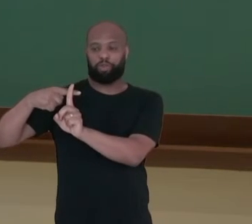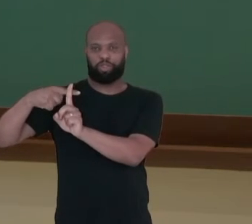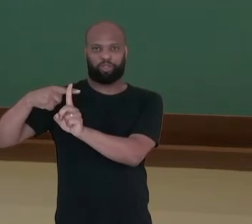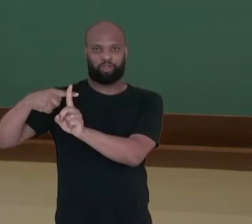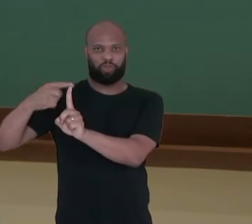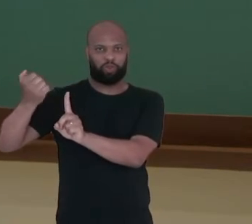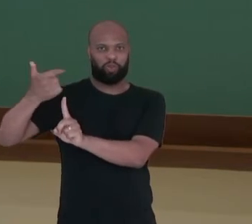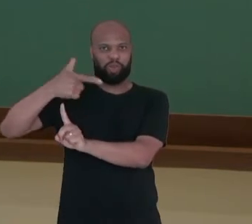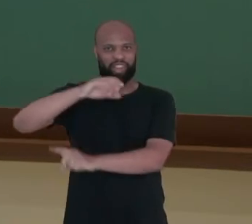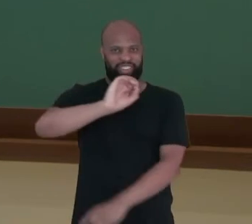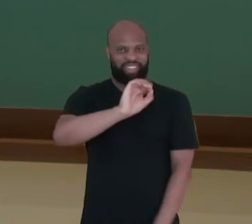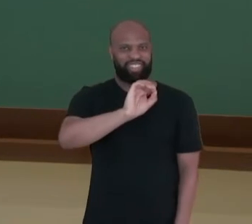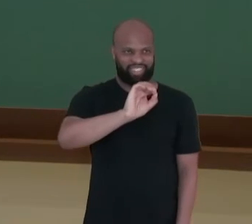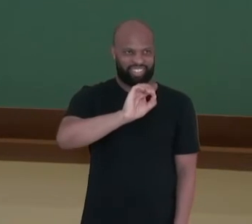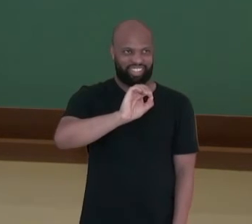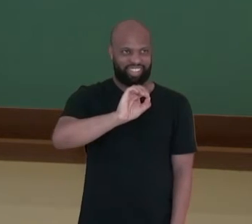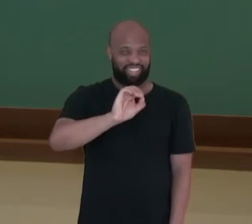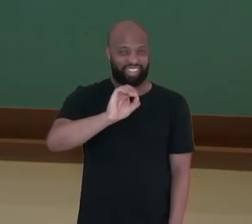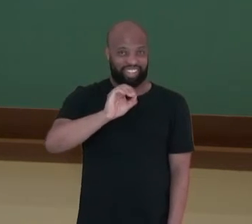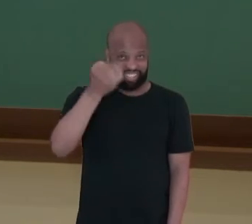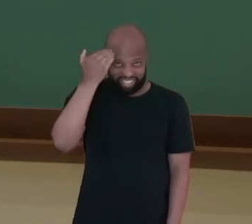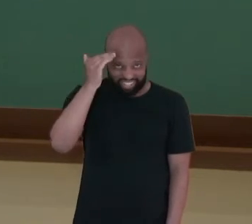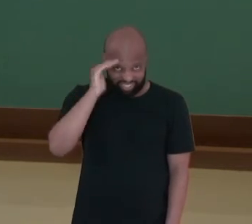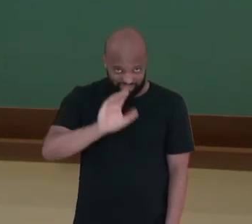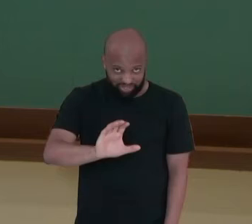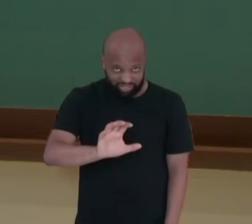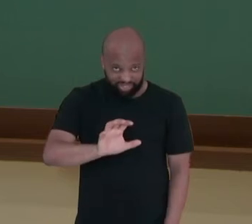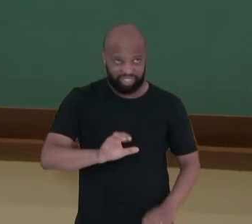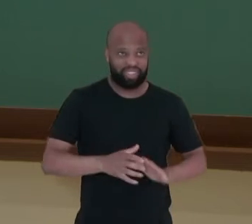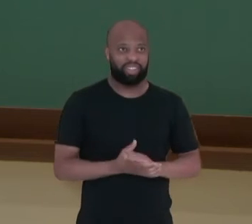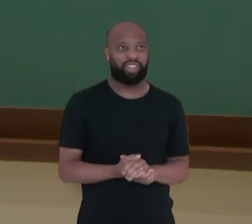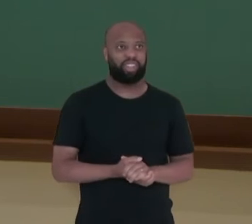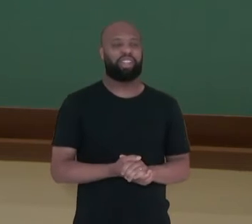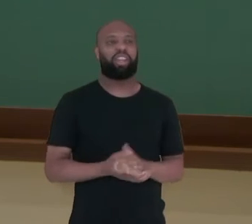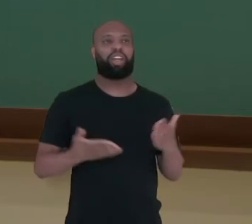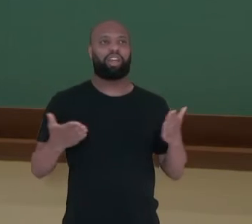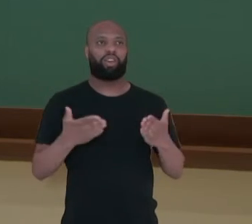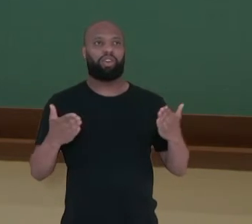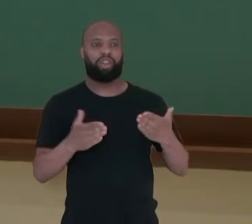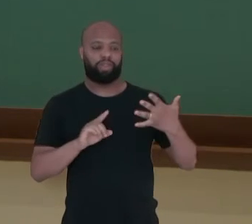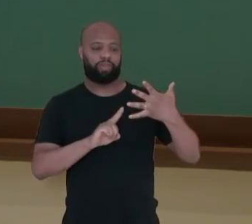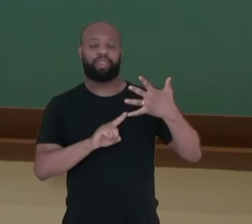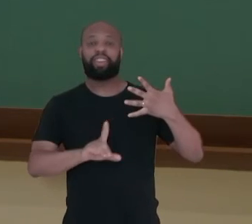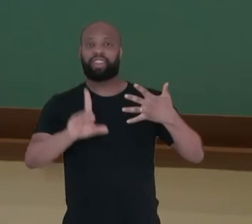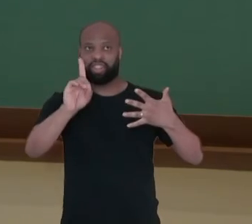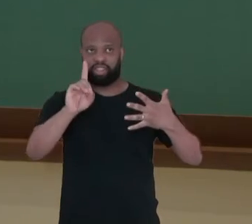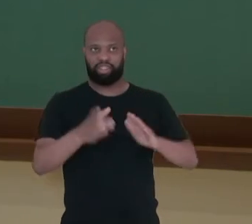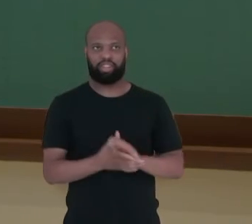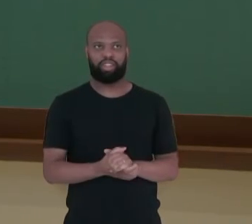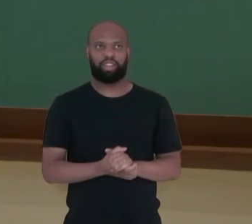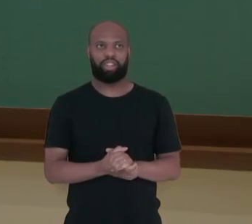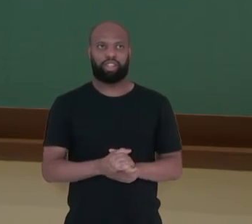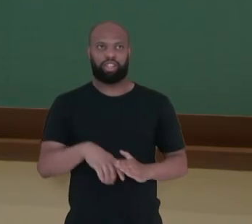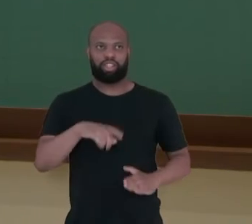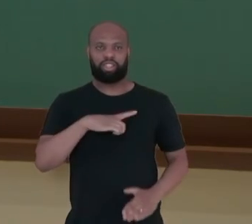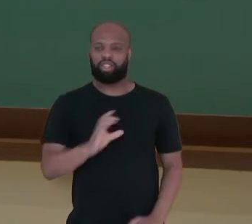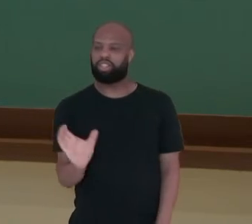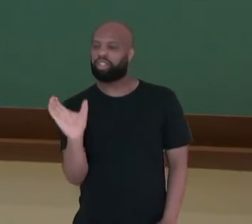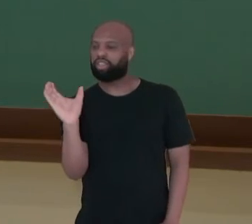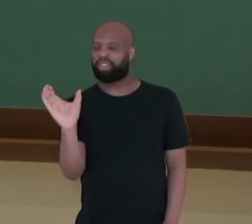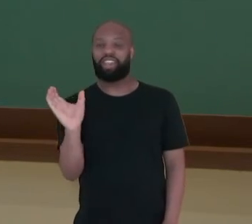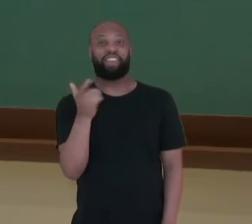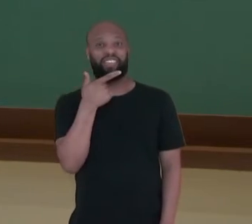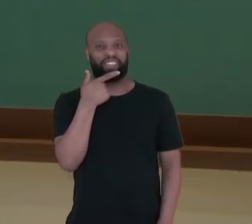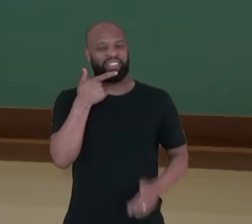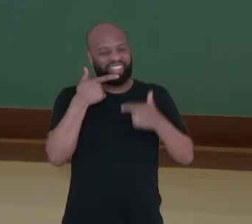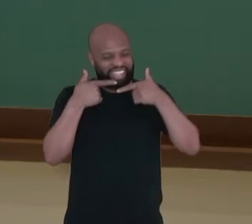que zero. Está associando? Letra D. Parábola voltada para cima, está